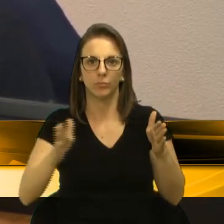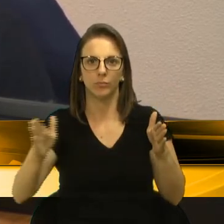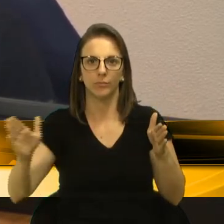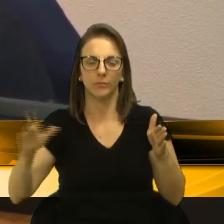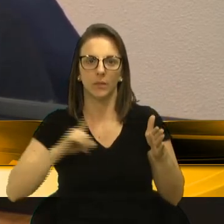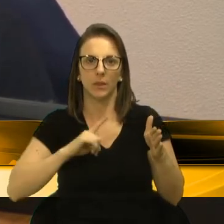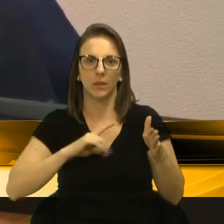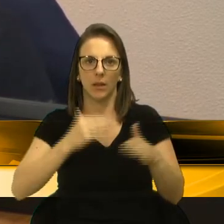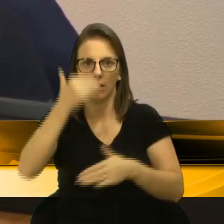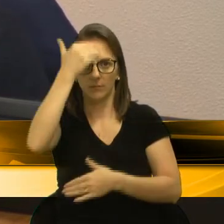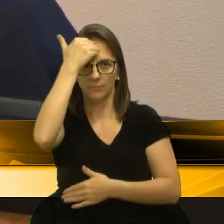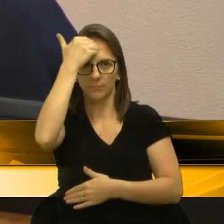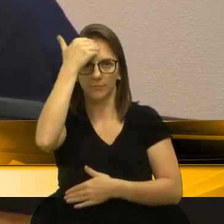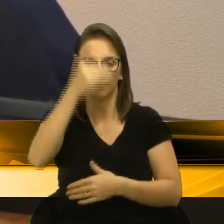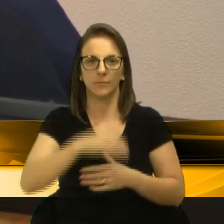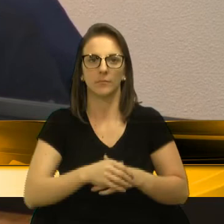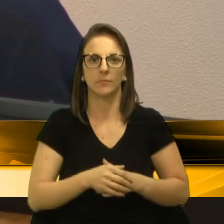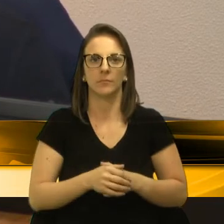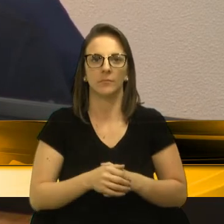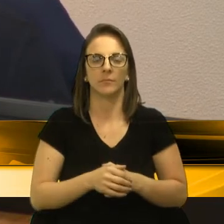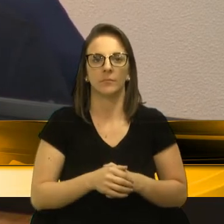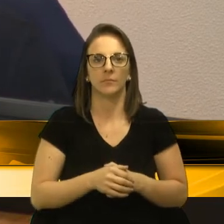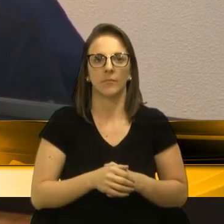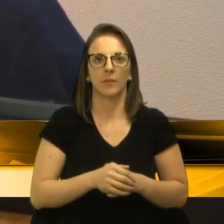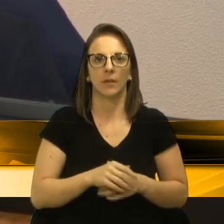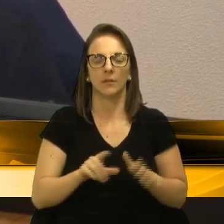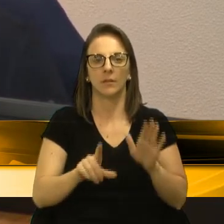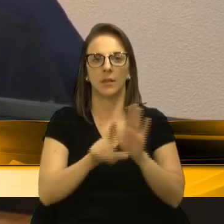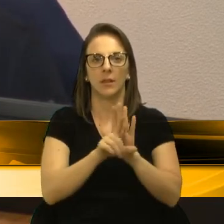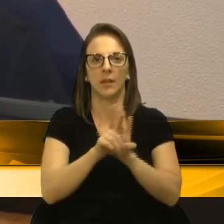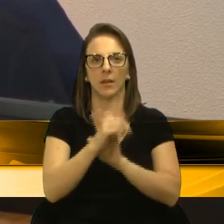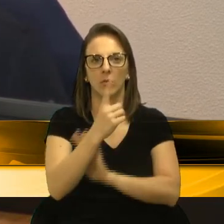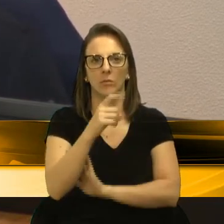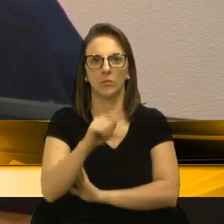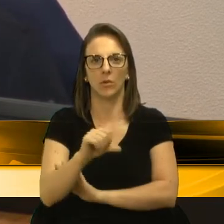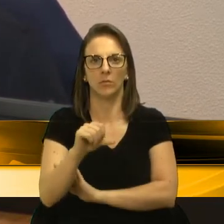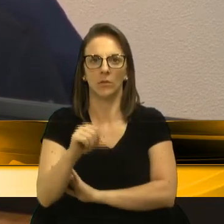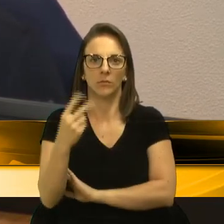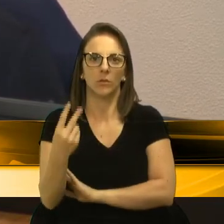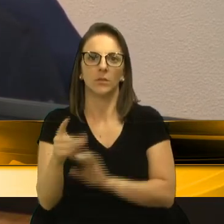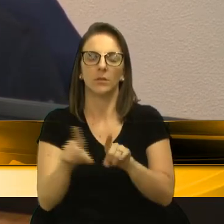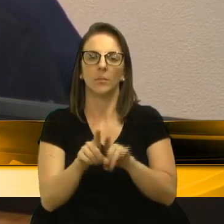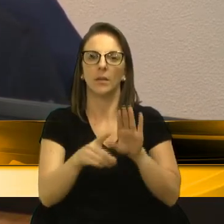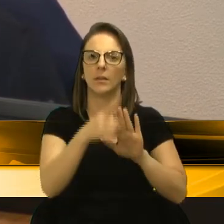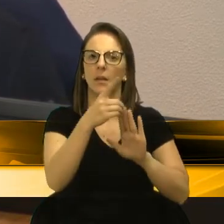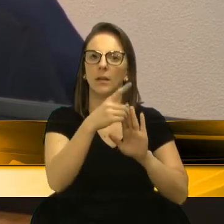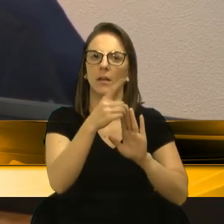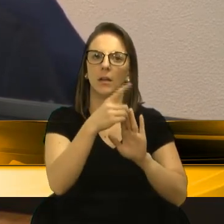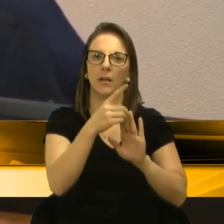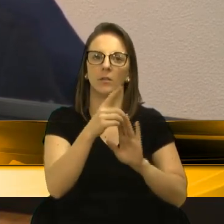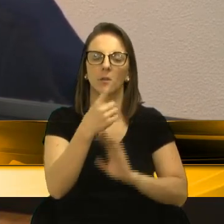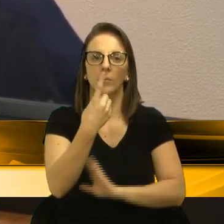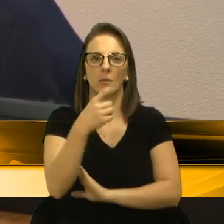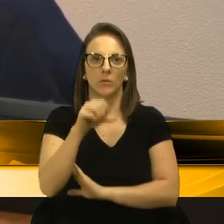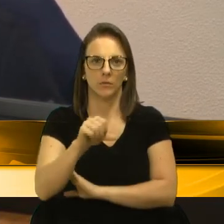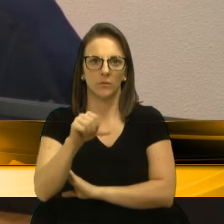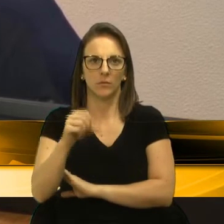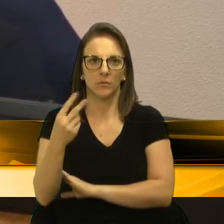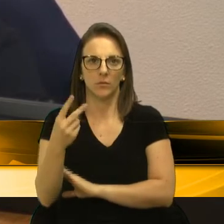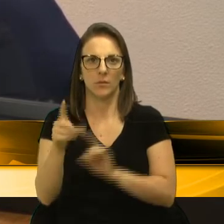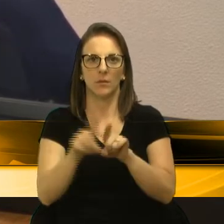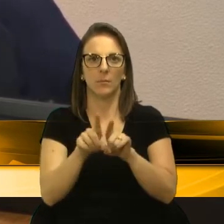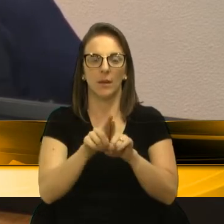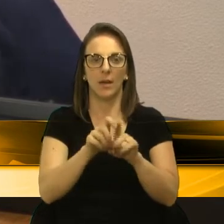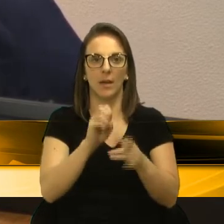previstas na Lei 11.228, de 92, e do Decreto 32.329, de 92, inclusive com a previsão de vagas para deficientes